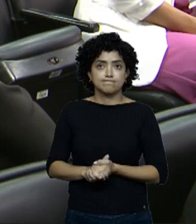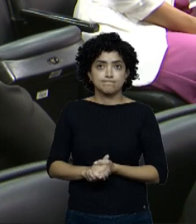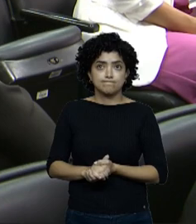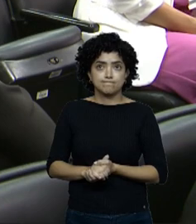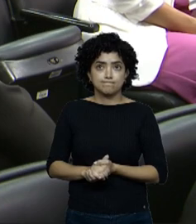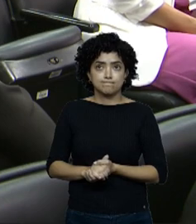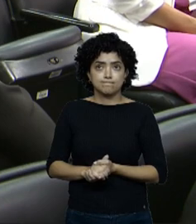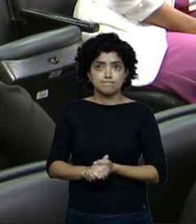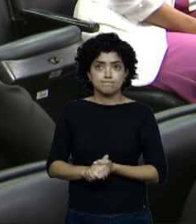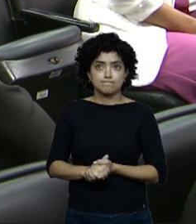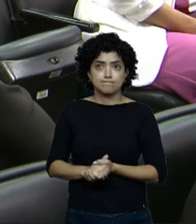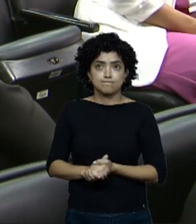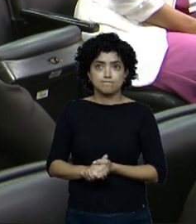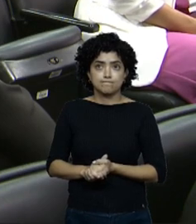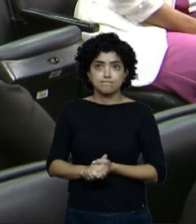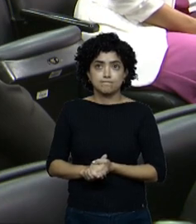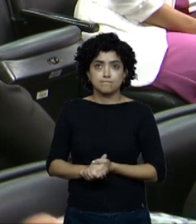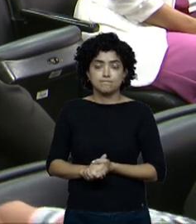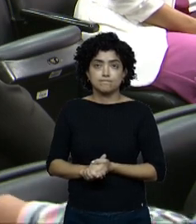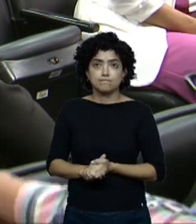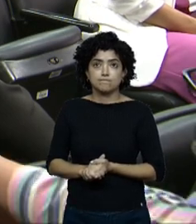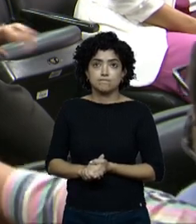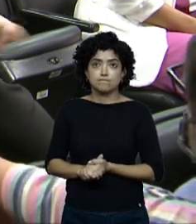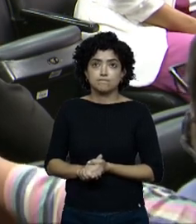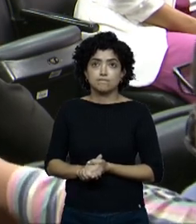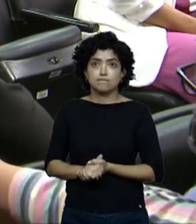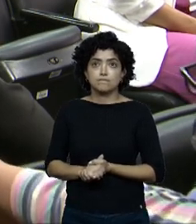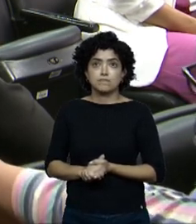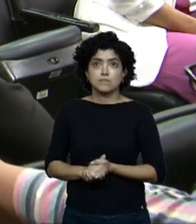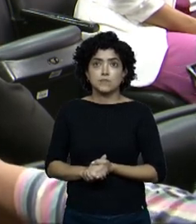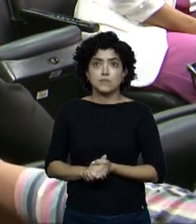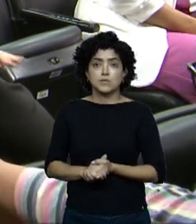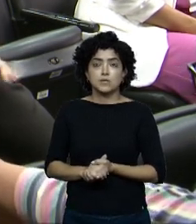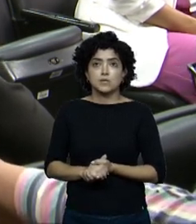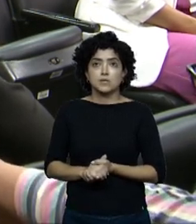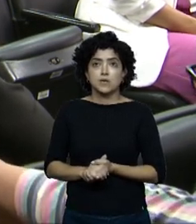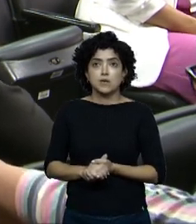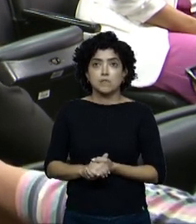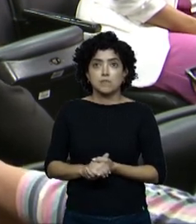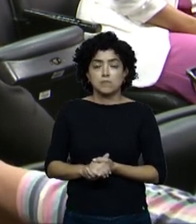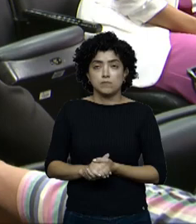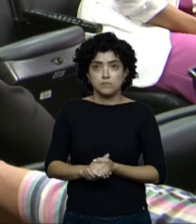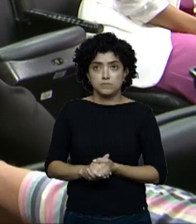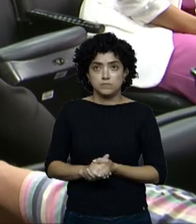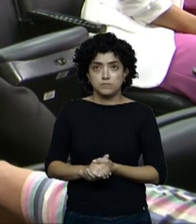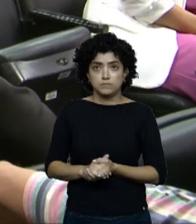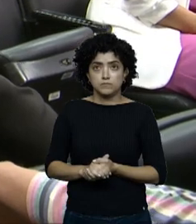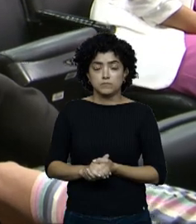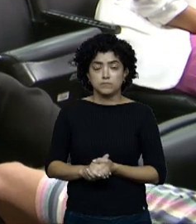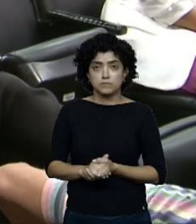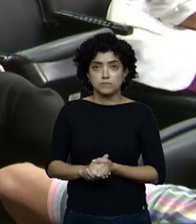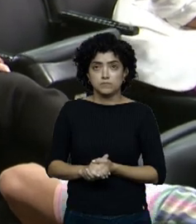em frente de casa E aí